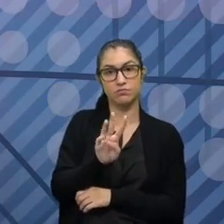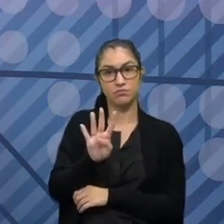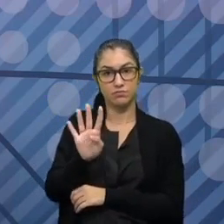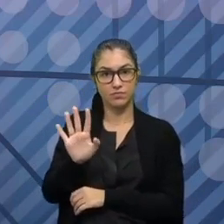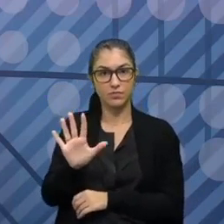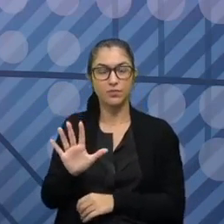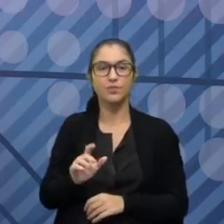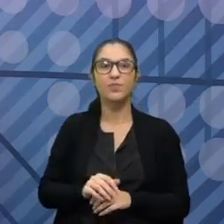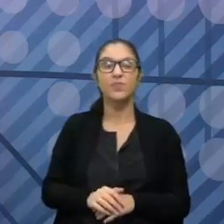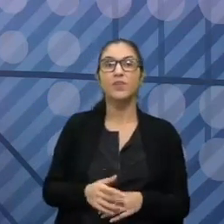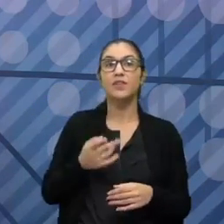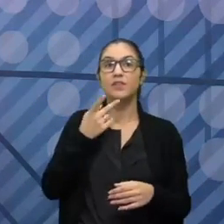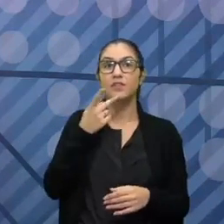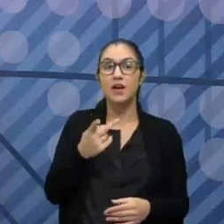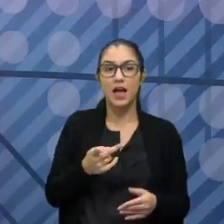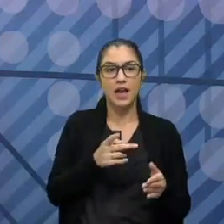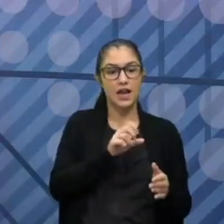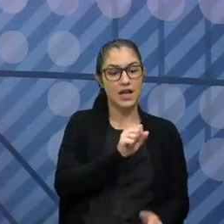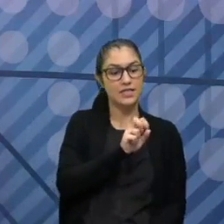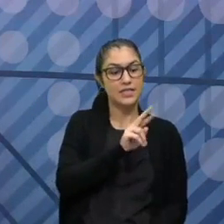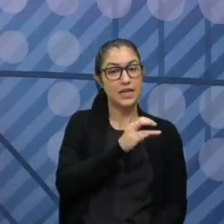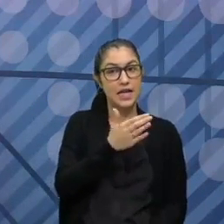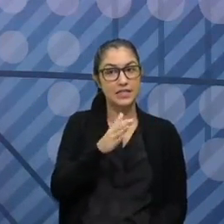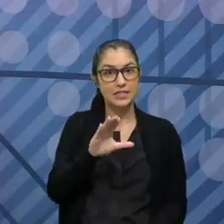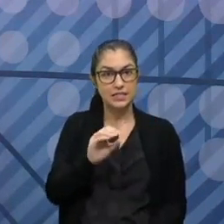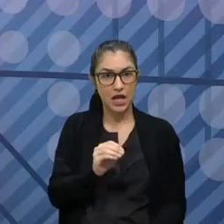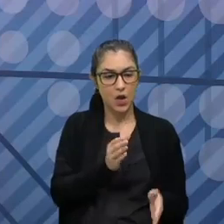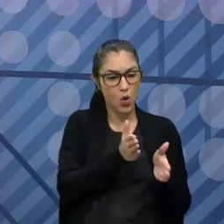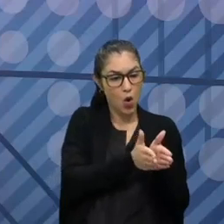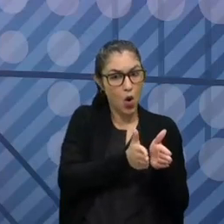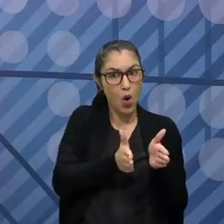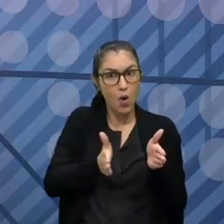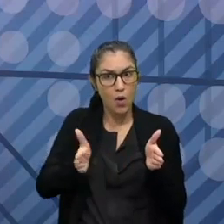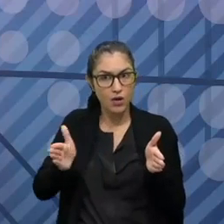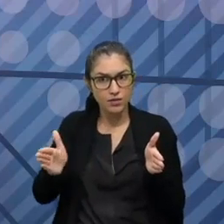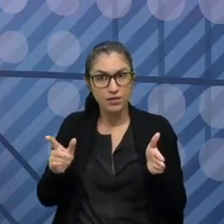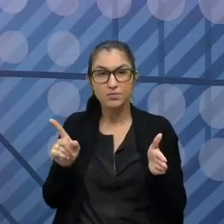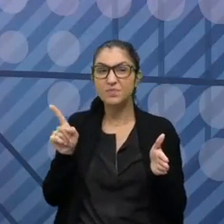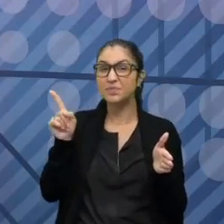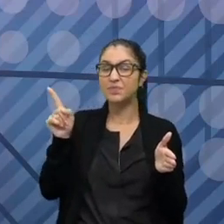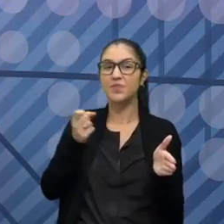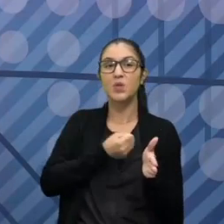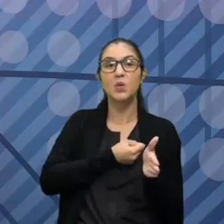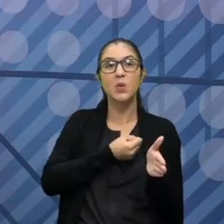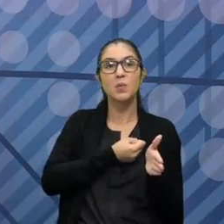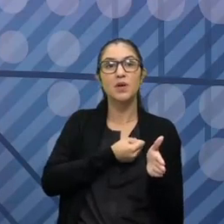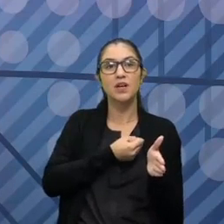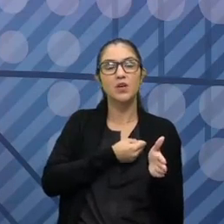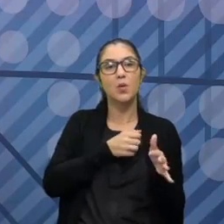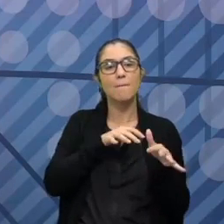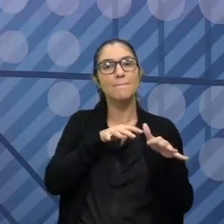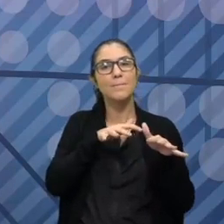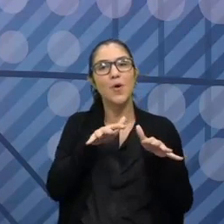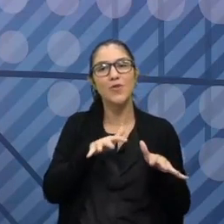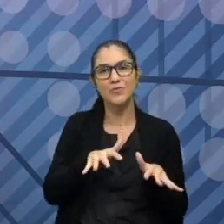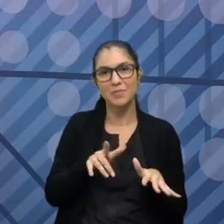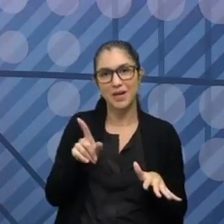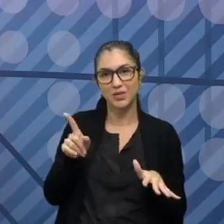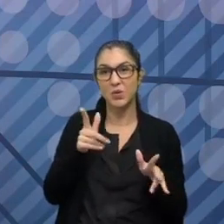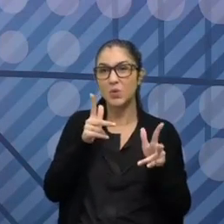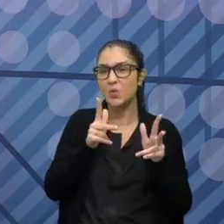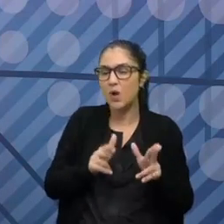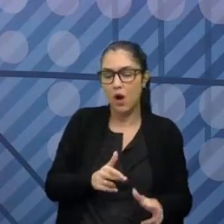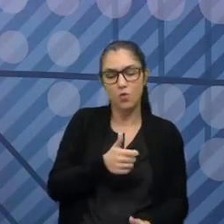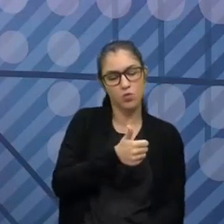quantitativos. E quando trabalhamos seriação, quando falamos de ordem, usamos os números com movimento. Os mesmos